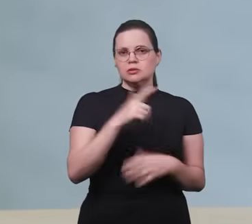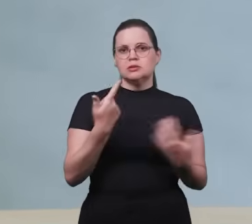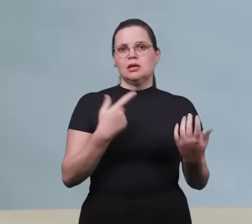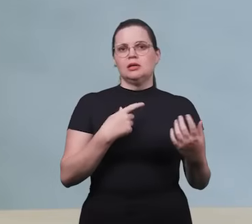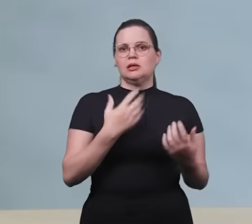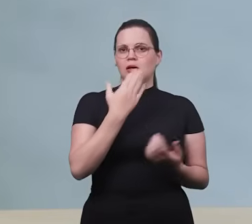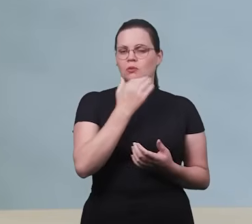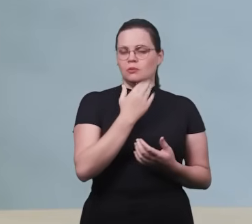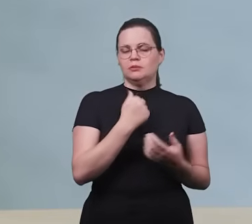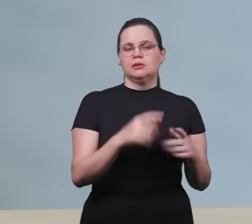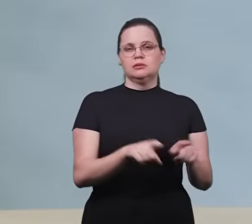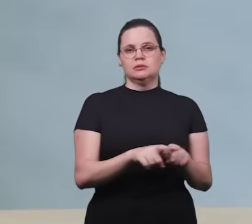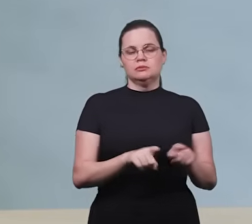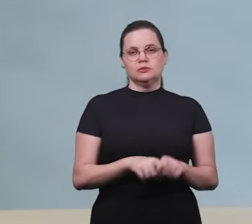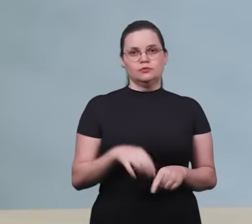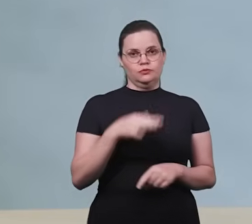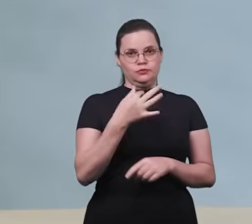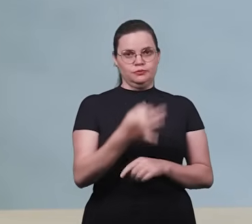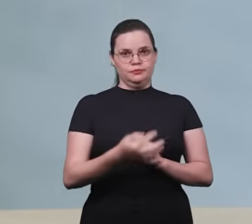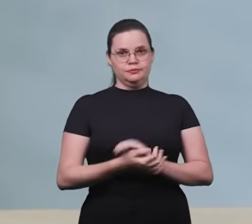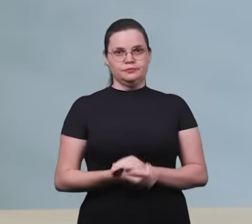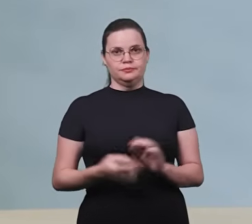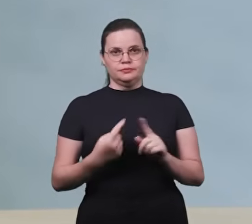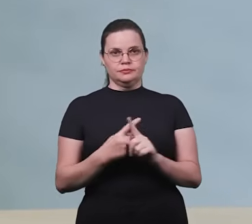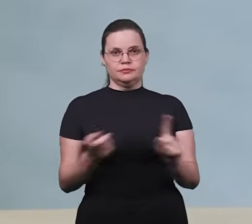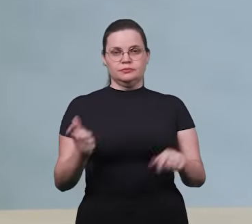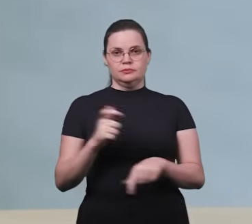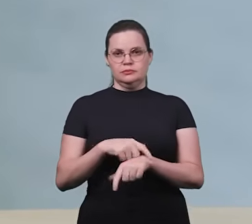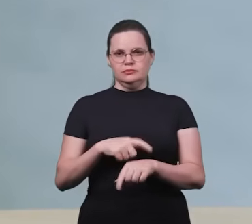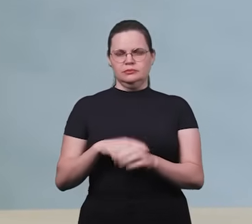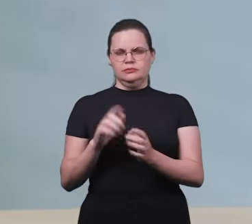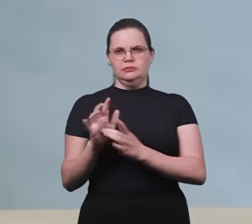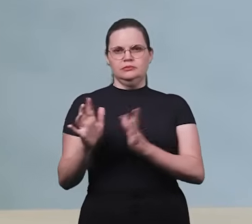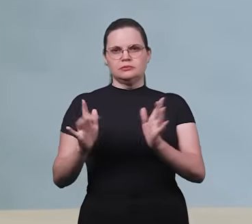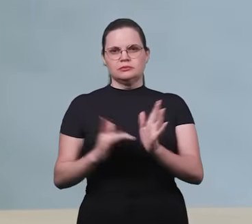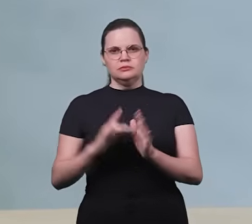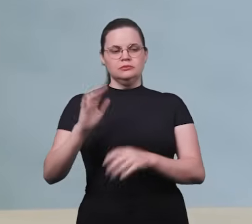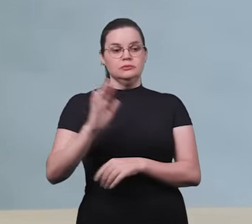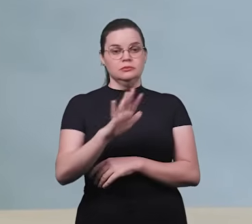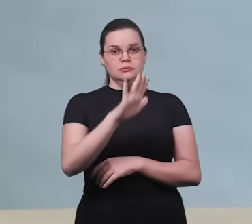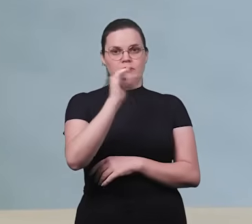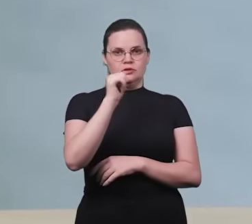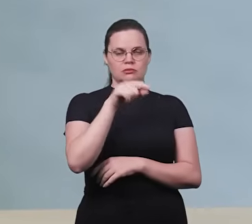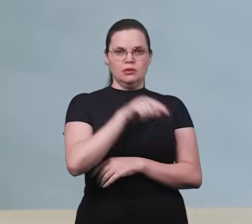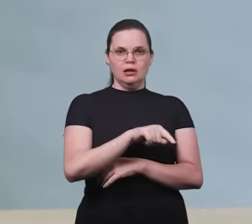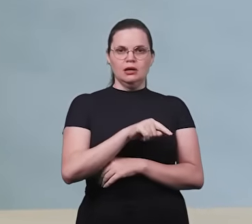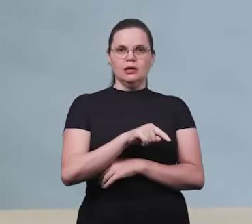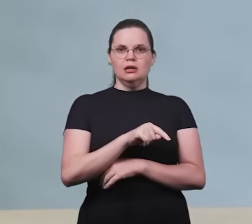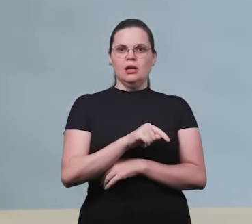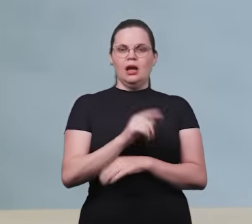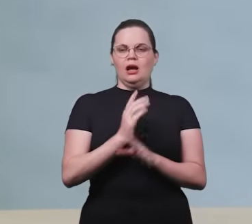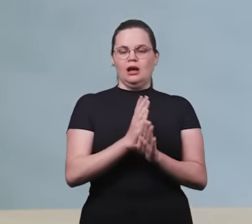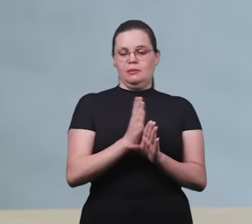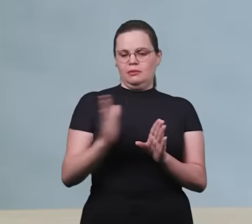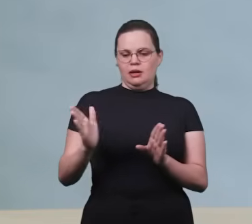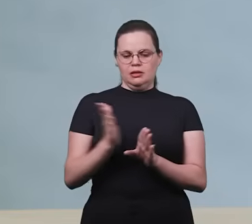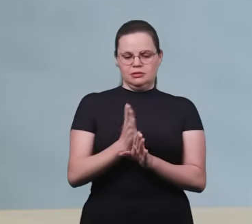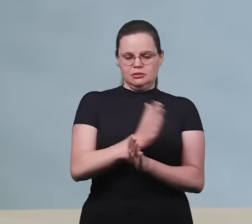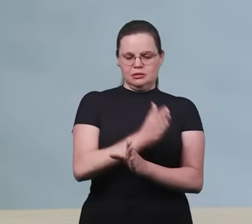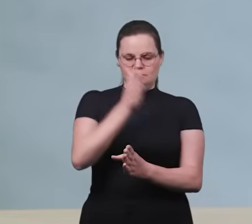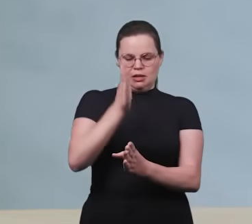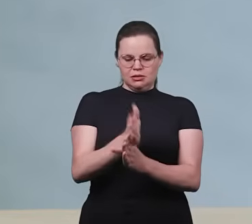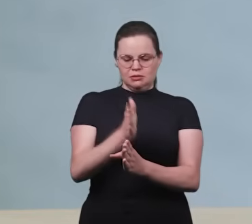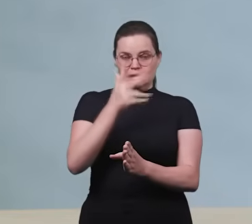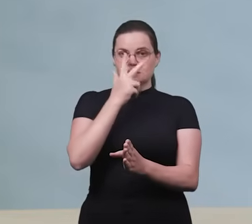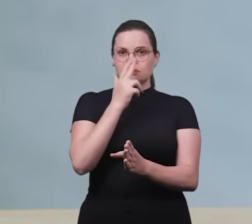futuro. E quando o noivo, ou quando Jesus o chama a um romper com o velho homem, a